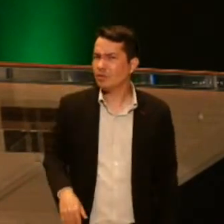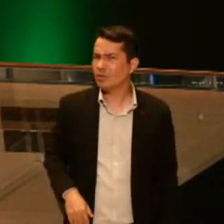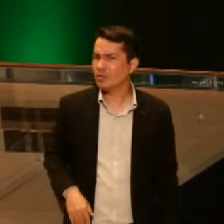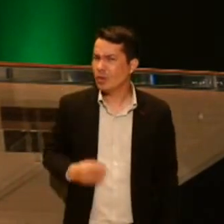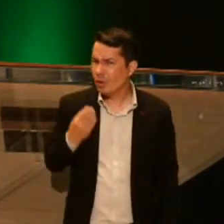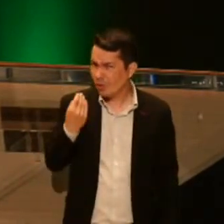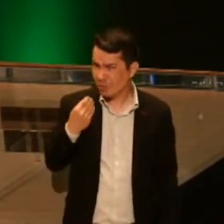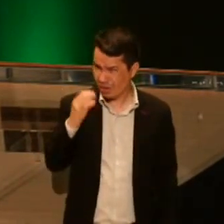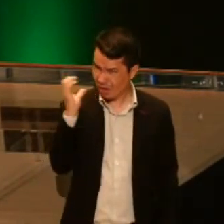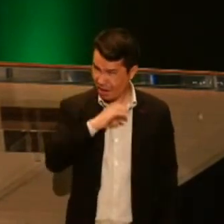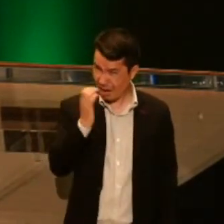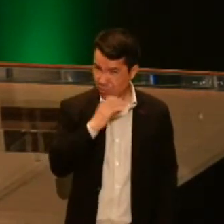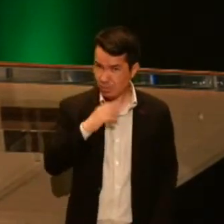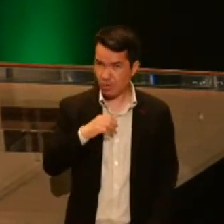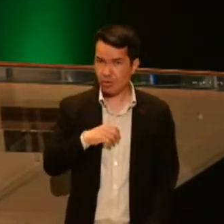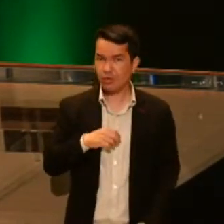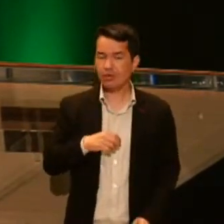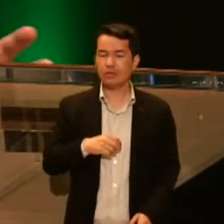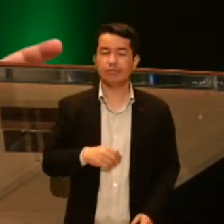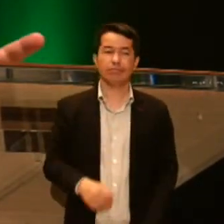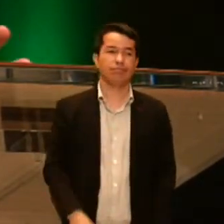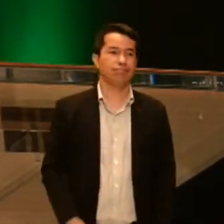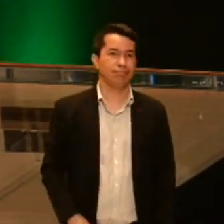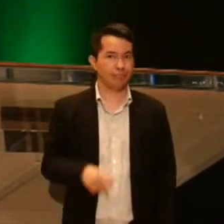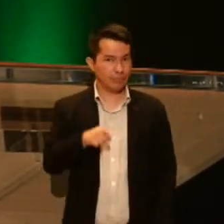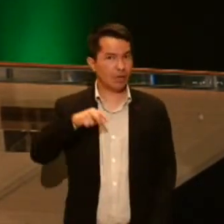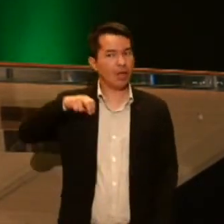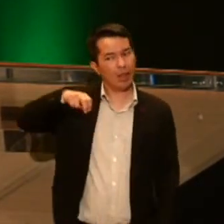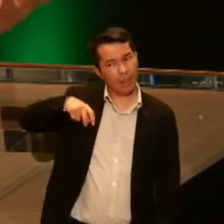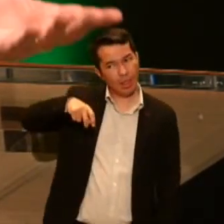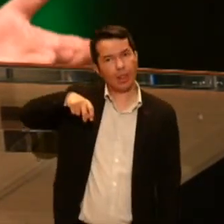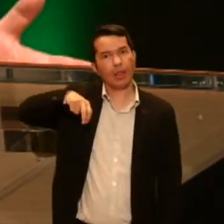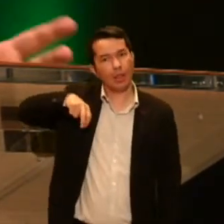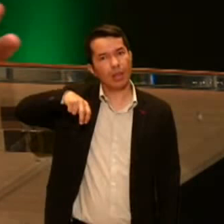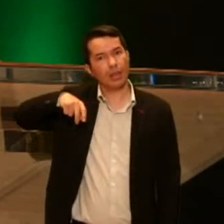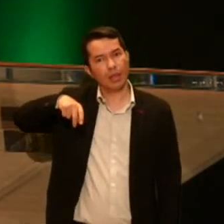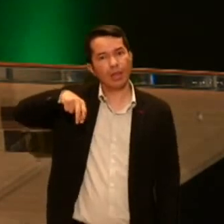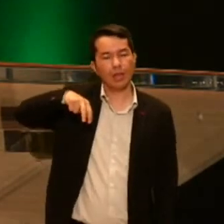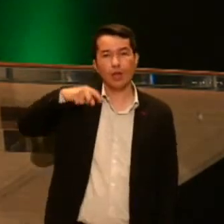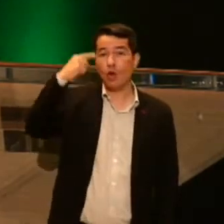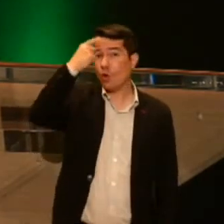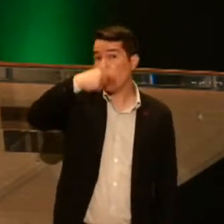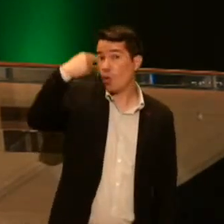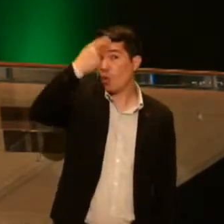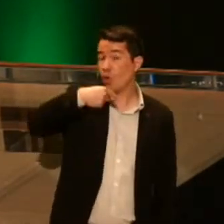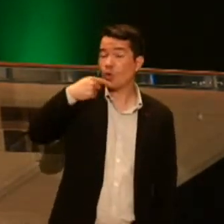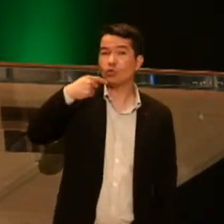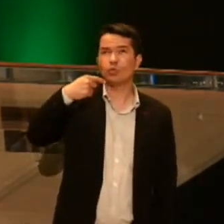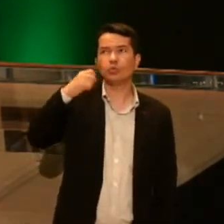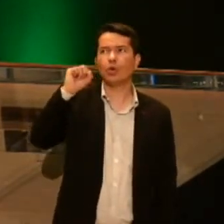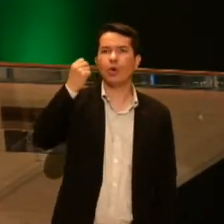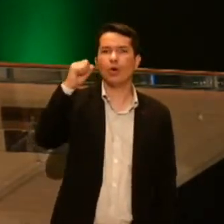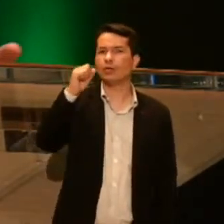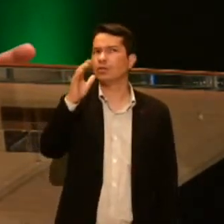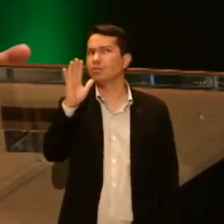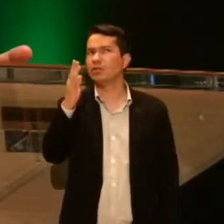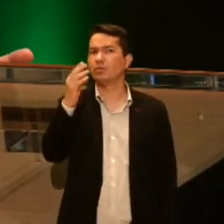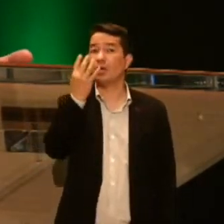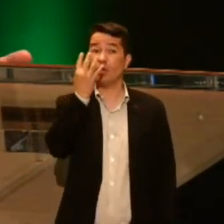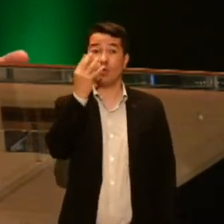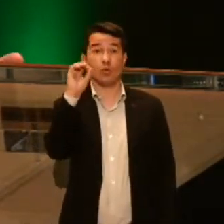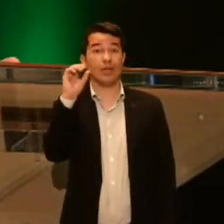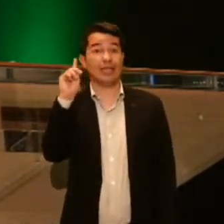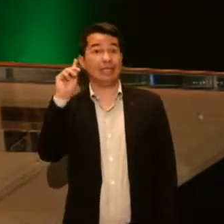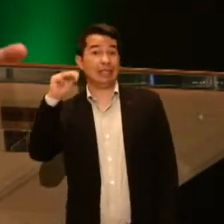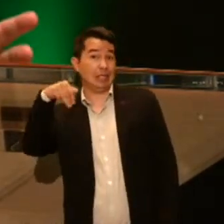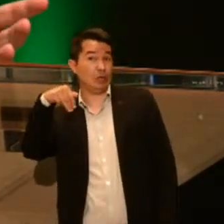Você percorria, em média, caminhando 8 horas por dia, cerca de 40